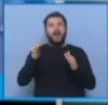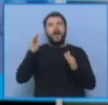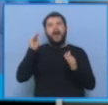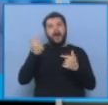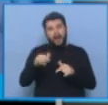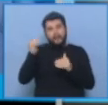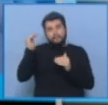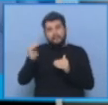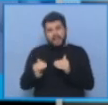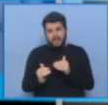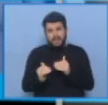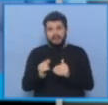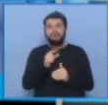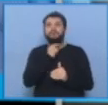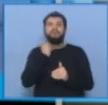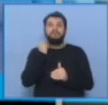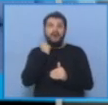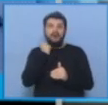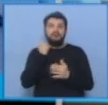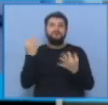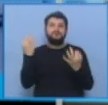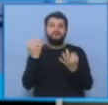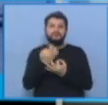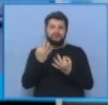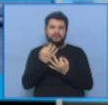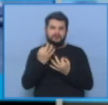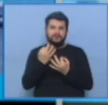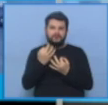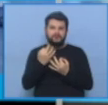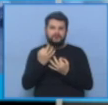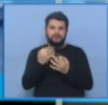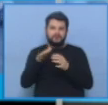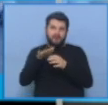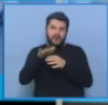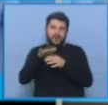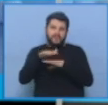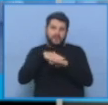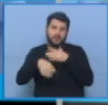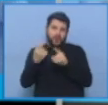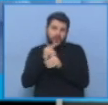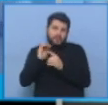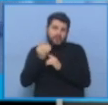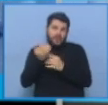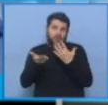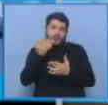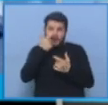menos sacerdotes que tenham cometido atos pedófilos do que pessoas